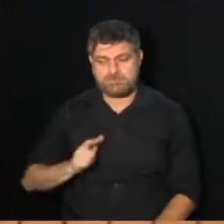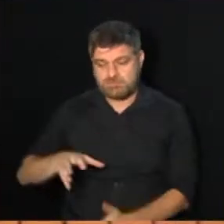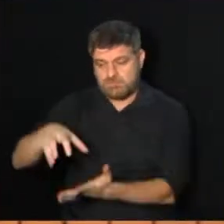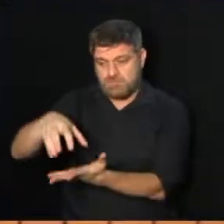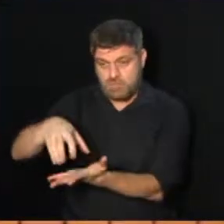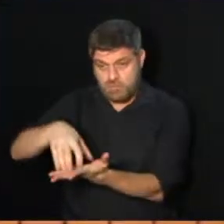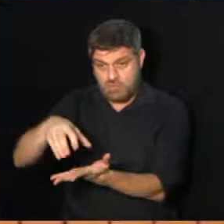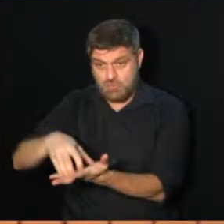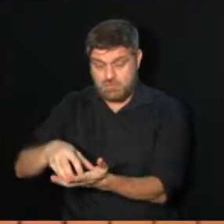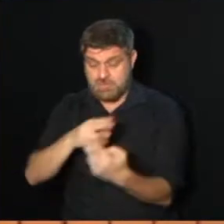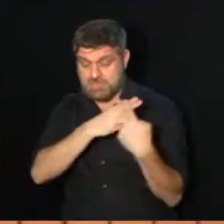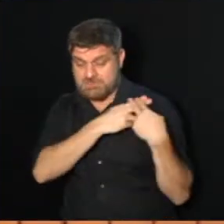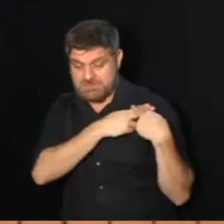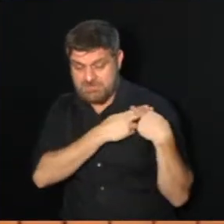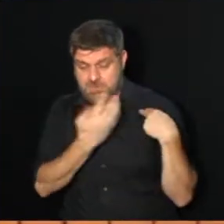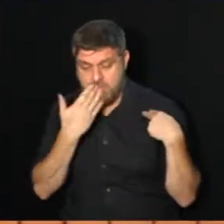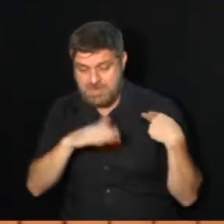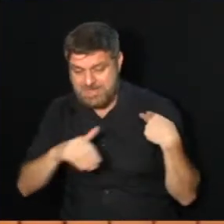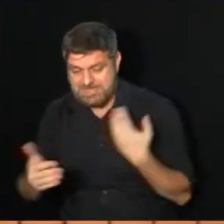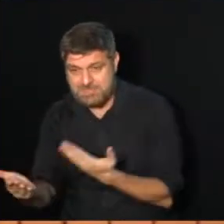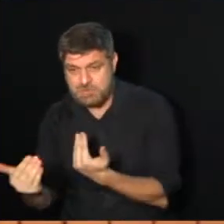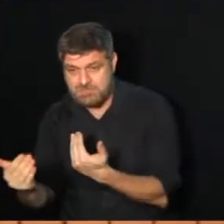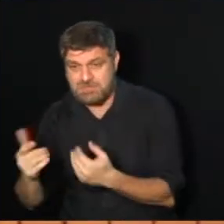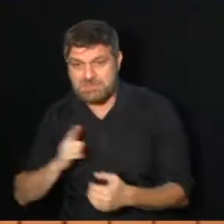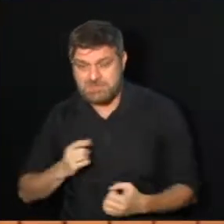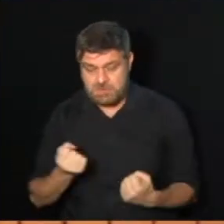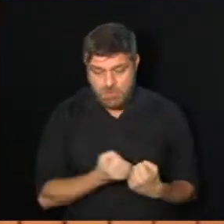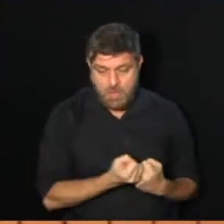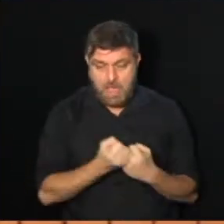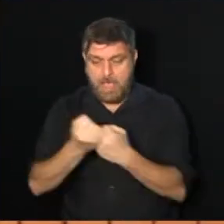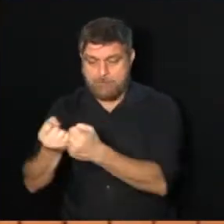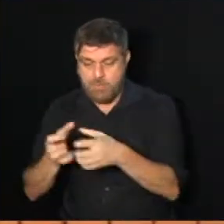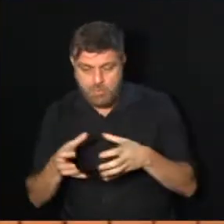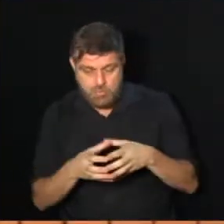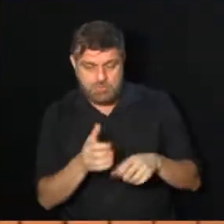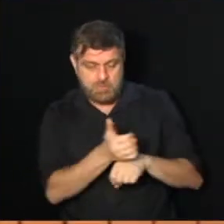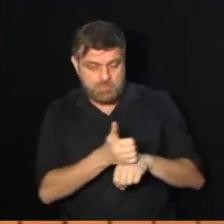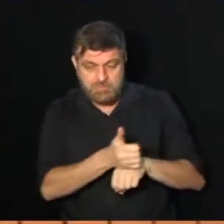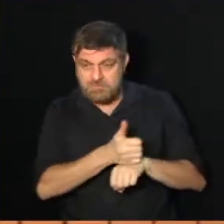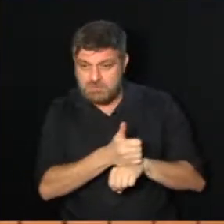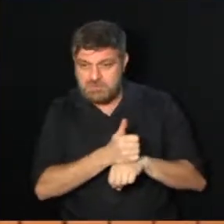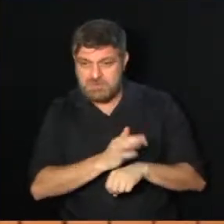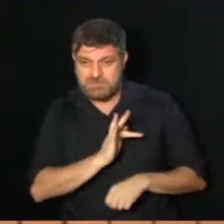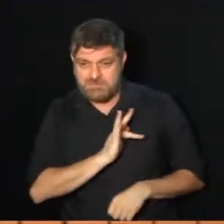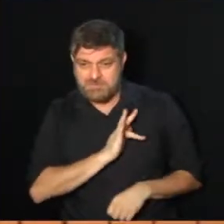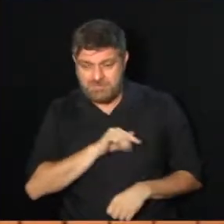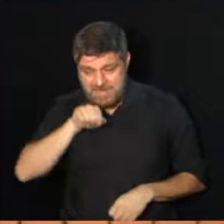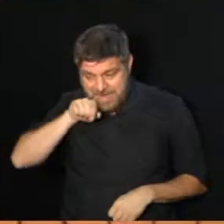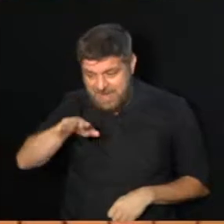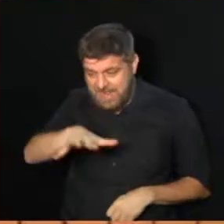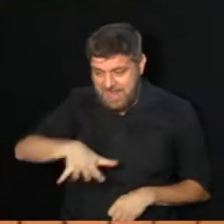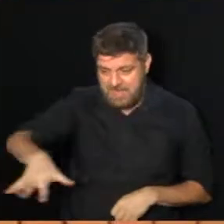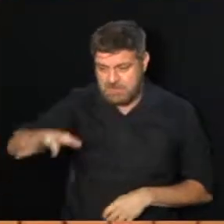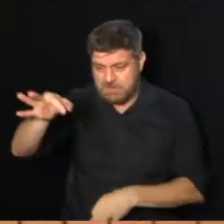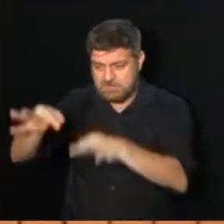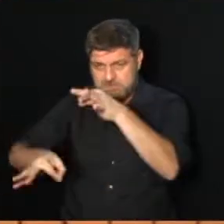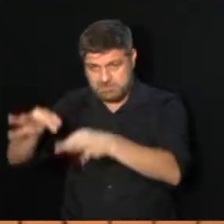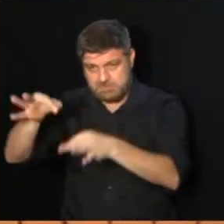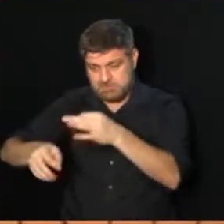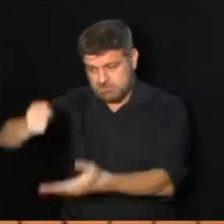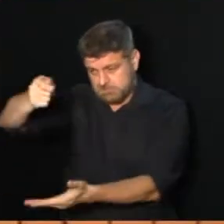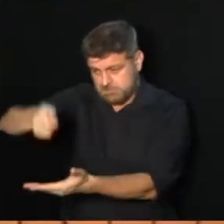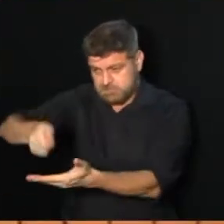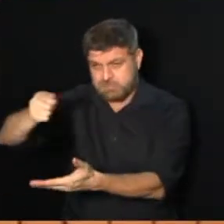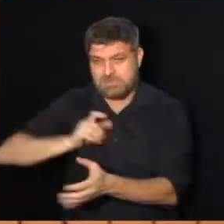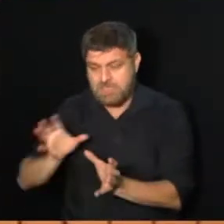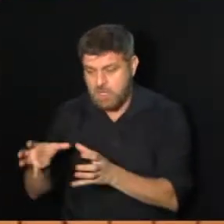Infância e Juventude, e com o apoio da nossa equipe técnica, que nós temos no âmbito do Poder Judiciário, em toda a comarca,